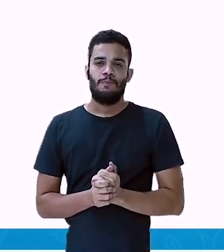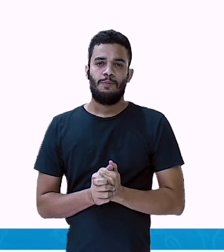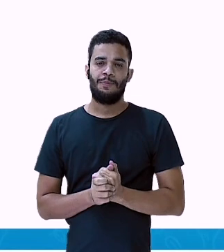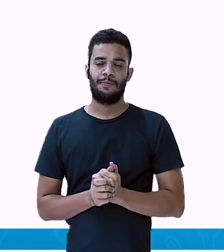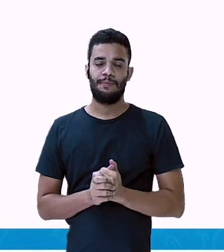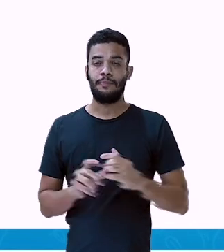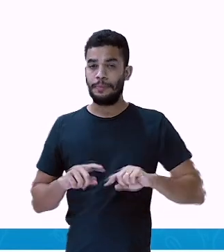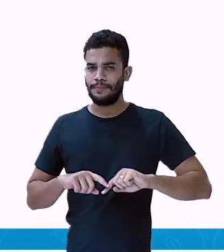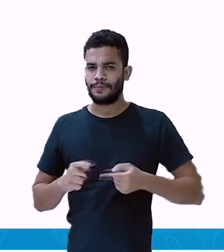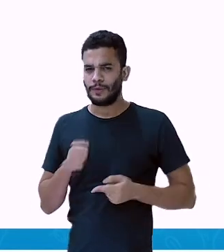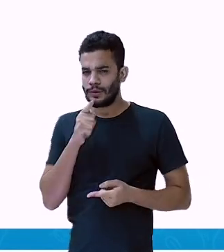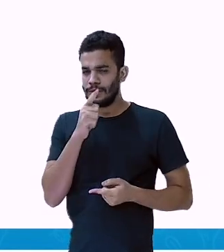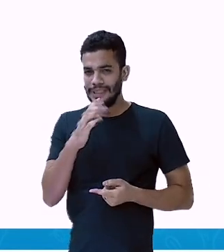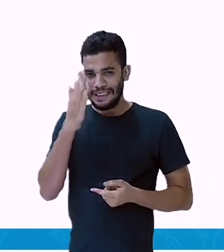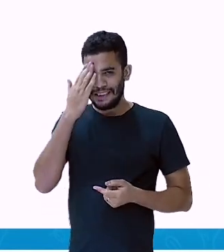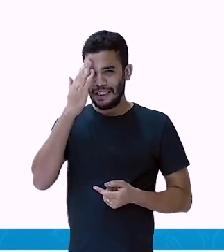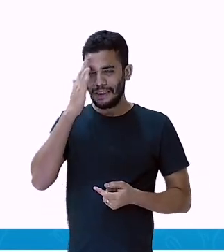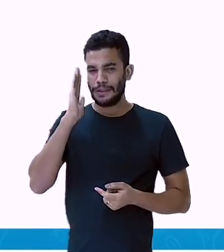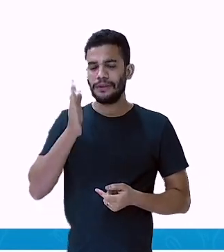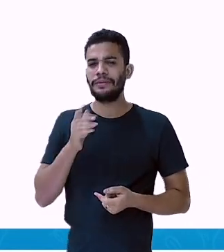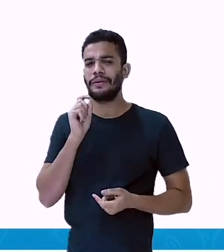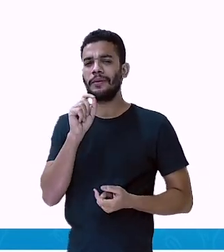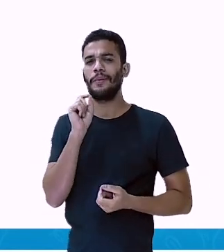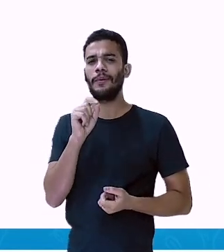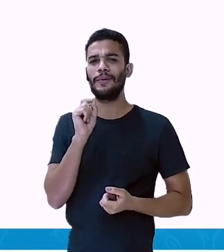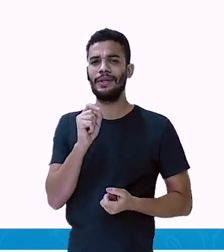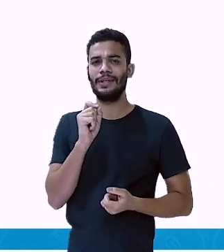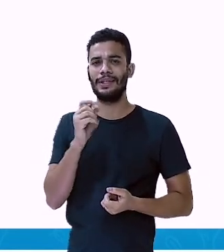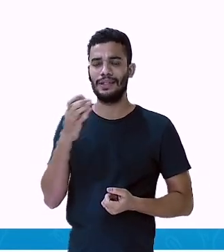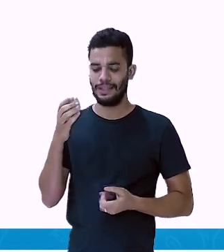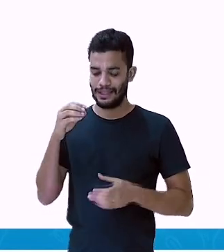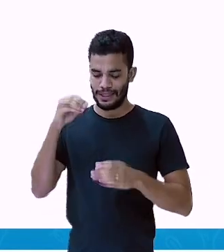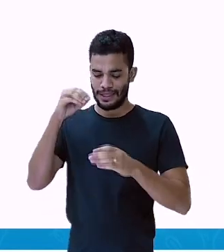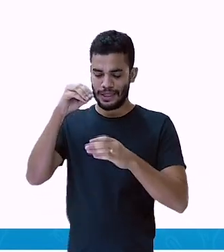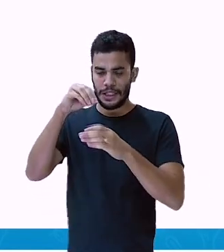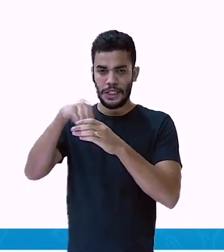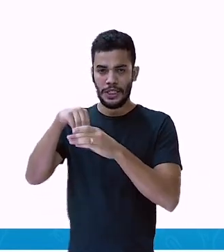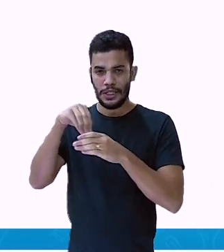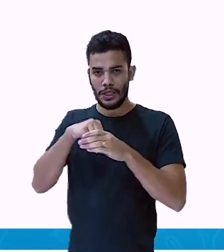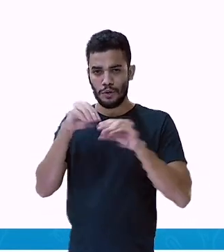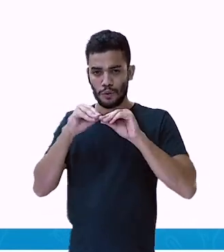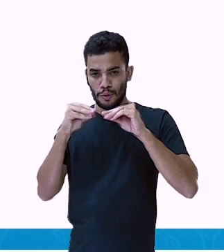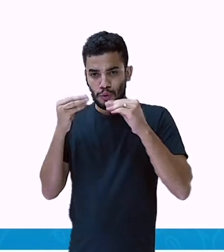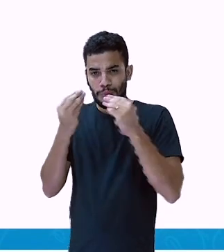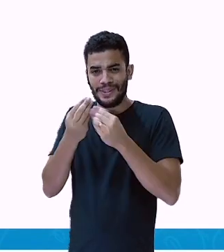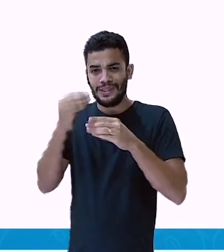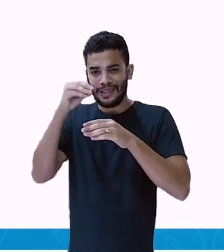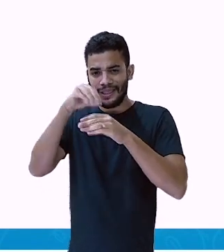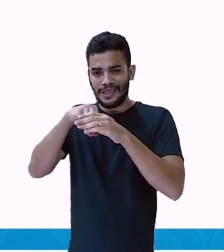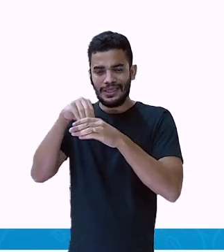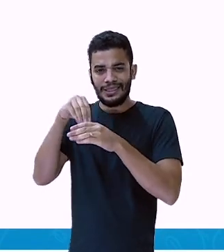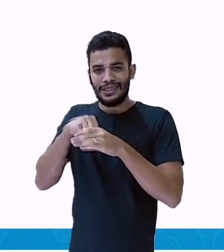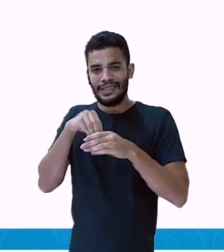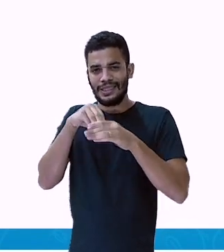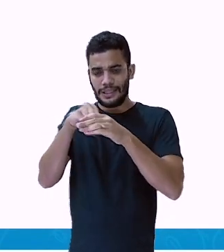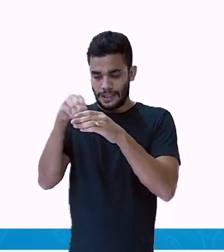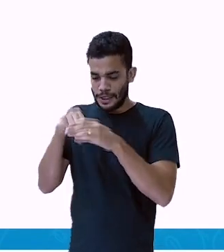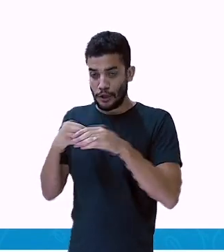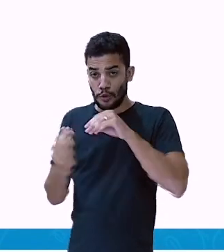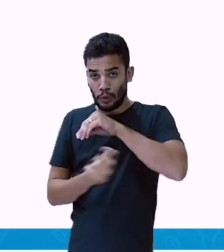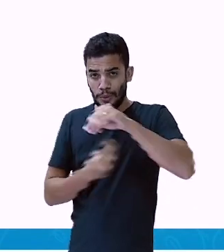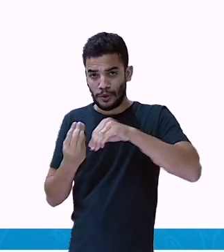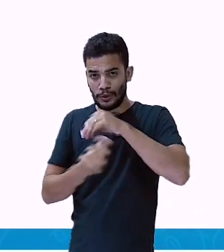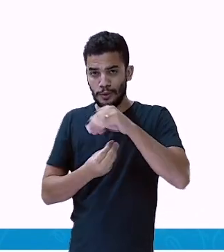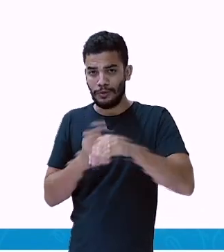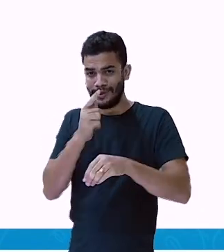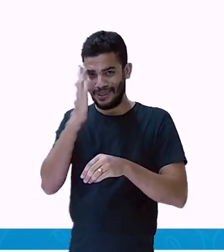você sabe que os componentes de uma mistura, mesmo sendo ela homogênea, eles podem